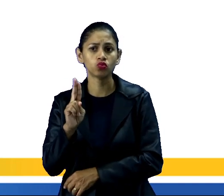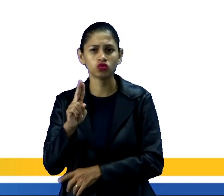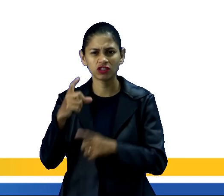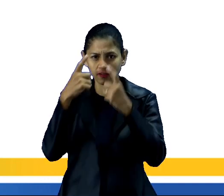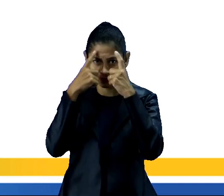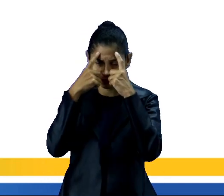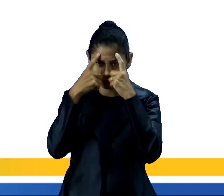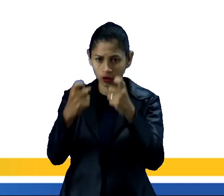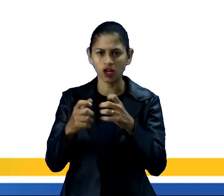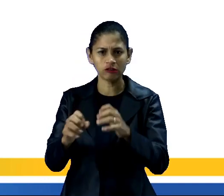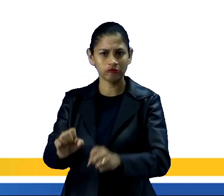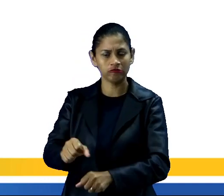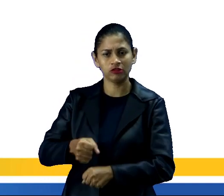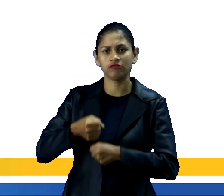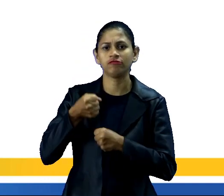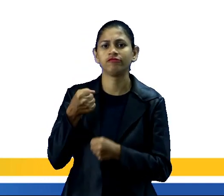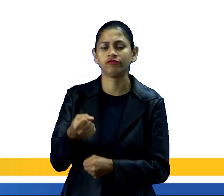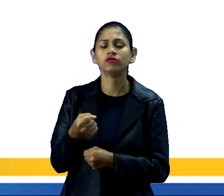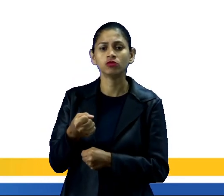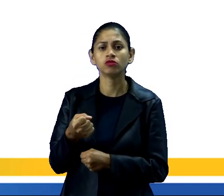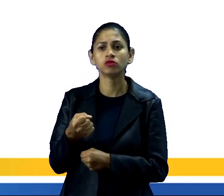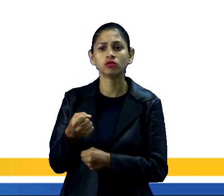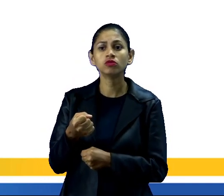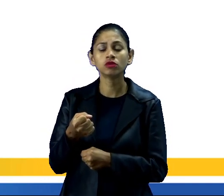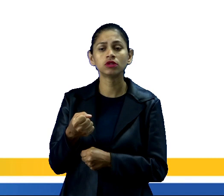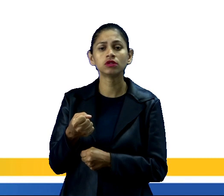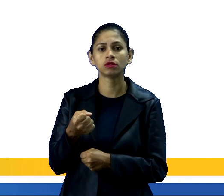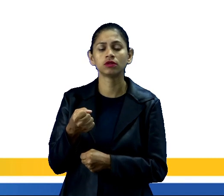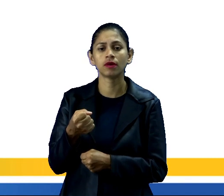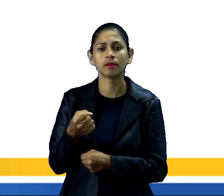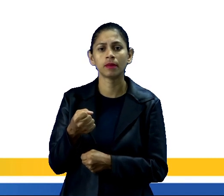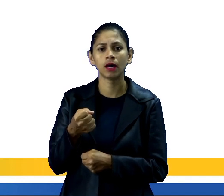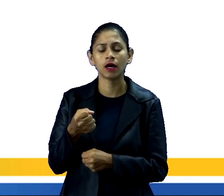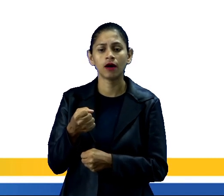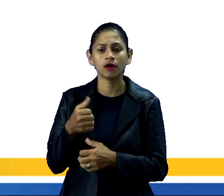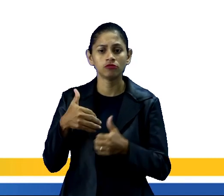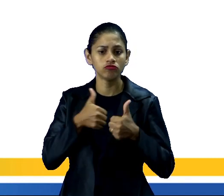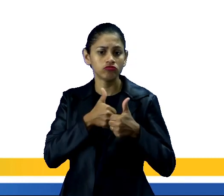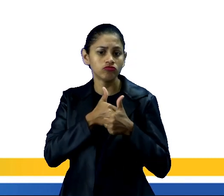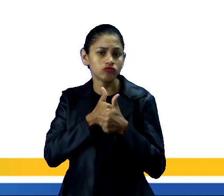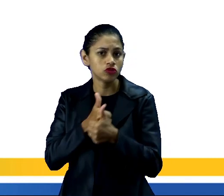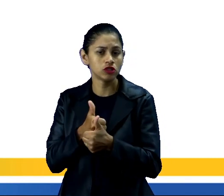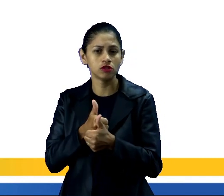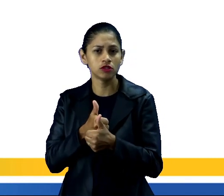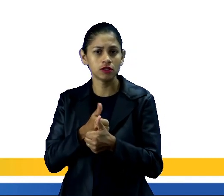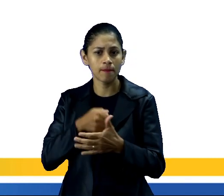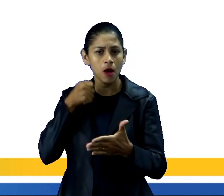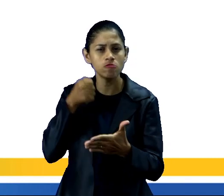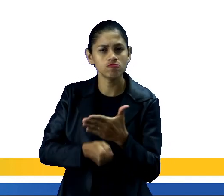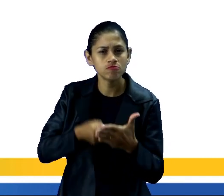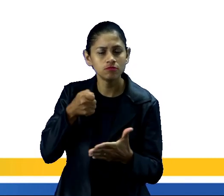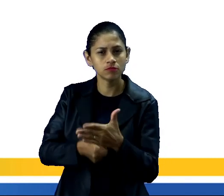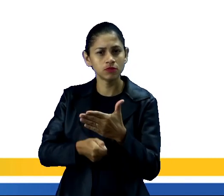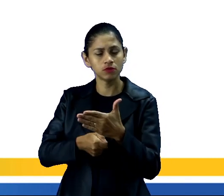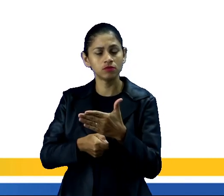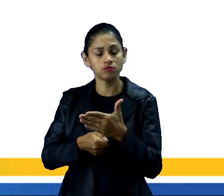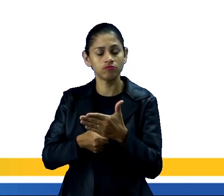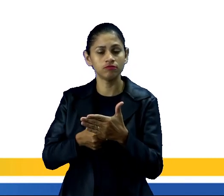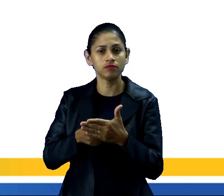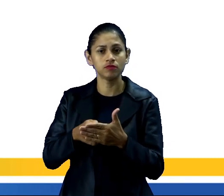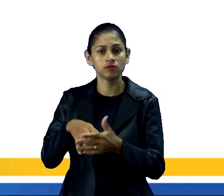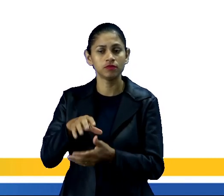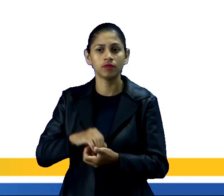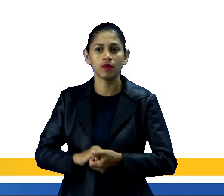opositores políticos. E a propaganda política ela é amplamente usada, né, de maneira consistente para que a população seja convencida,